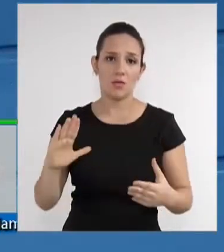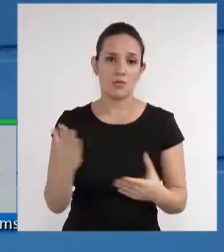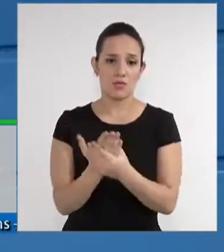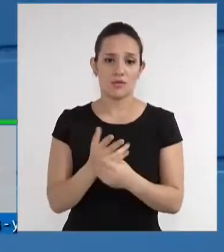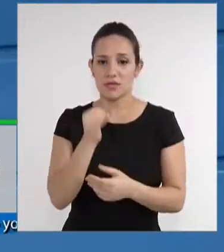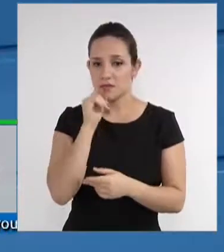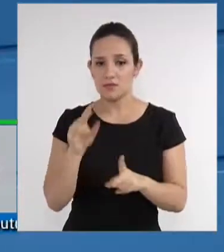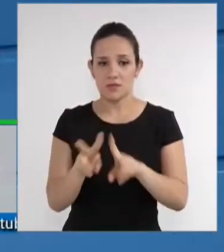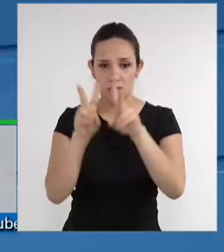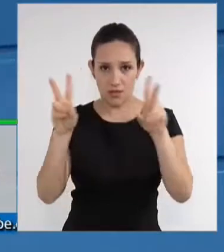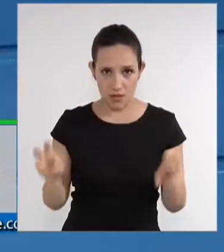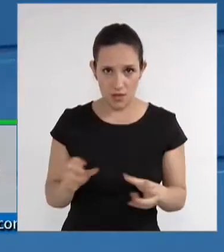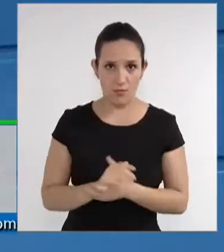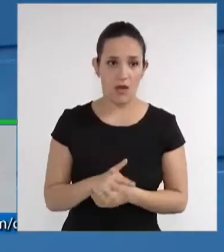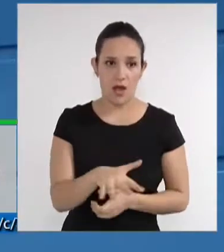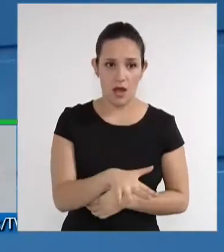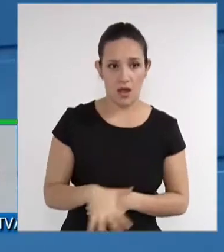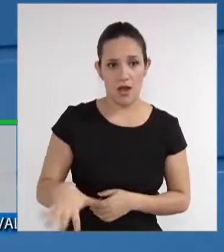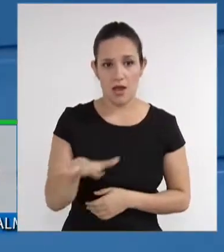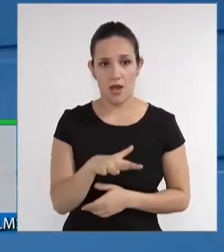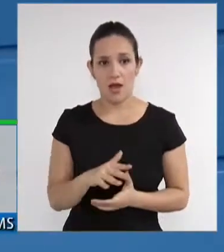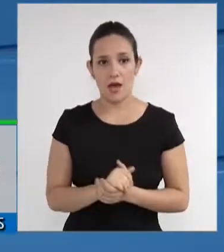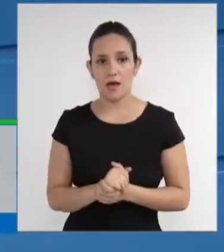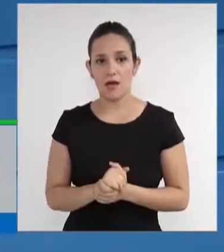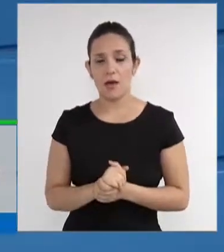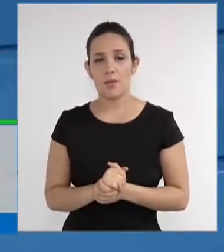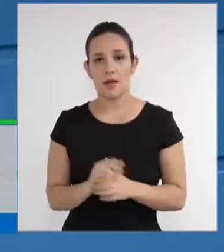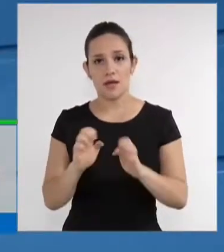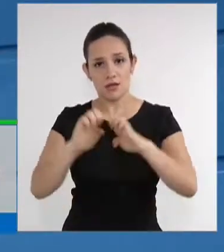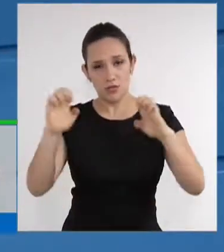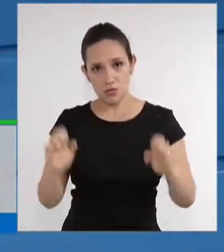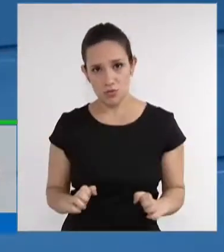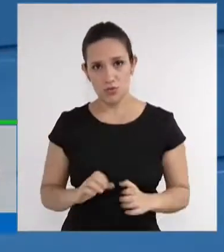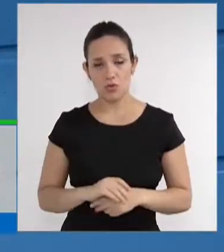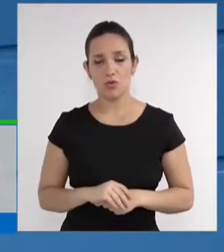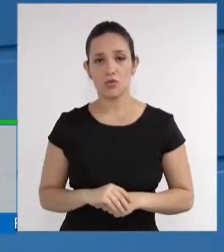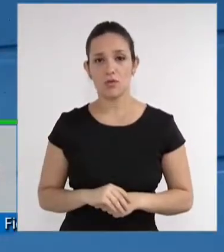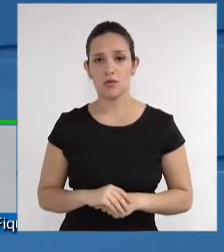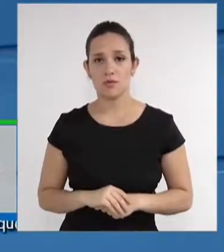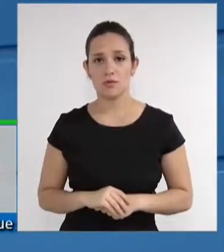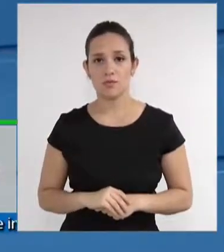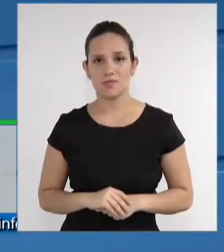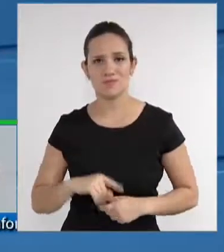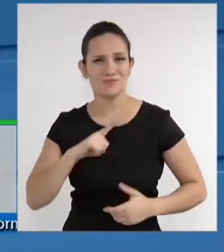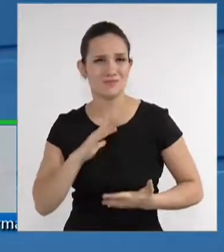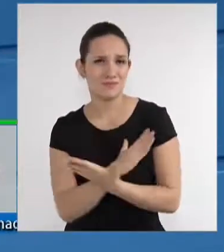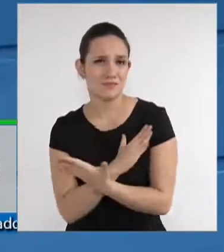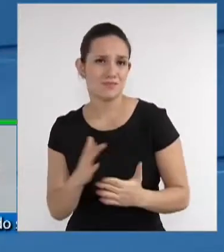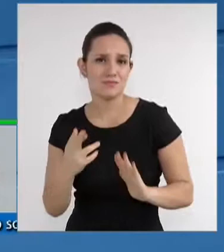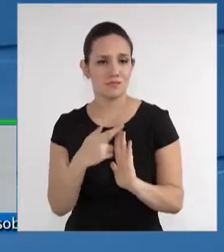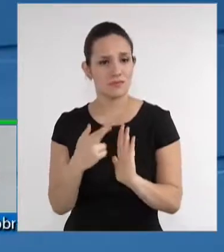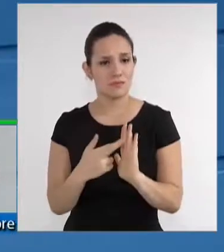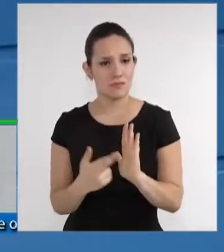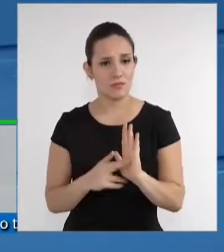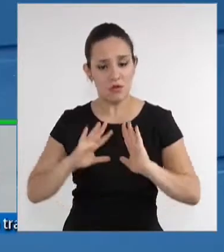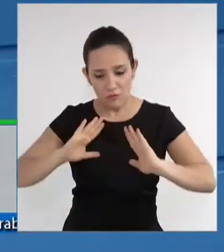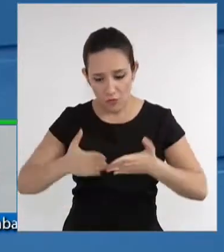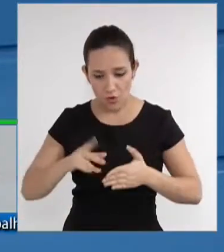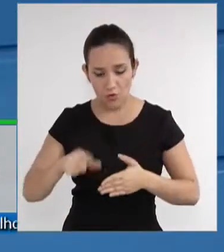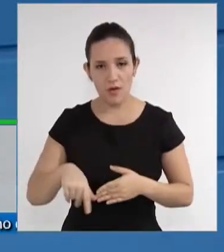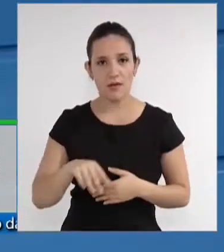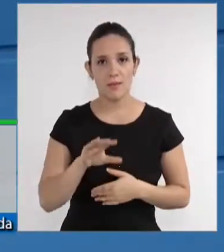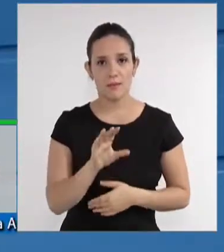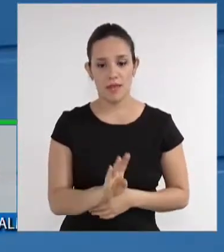da área voltada mais para a infraestrutura e tal, que tem algumas normas específicas, que são